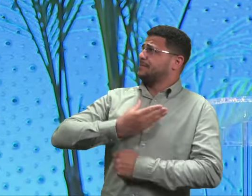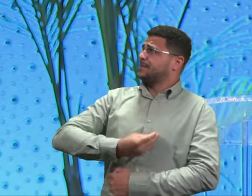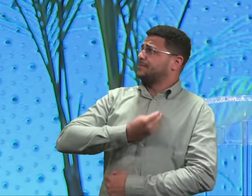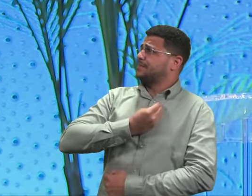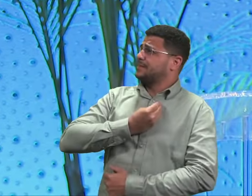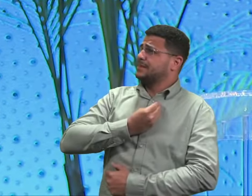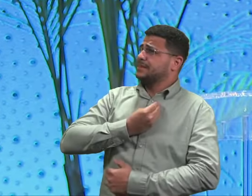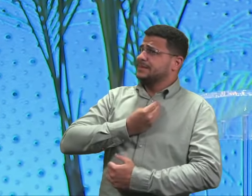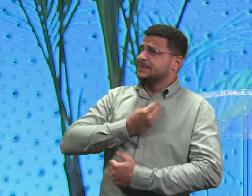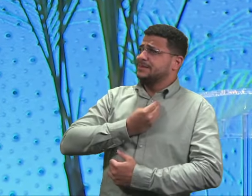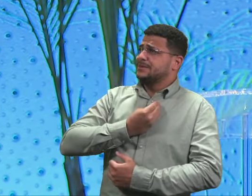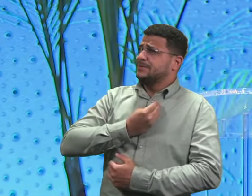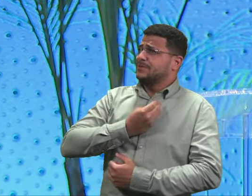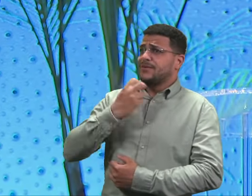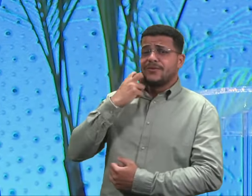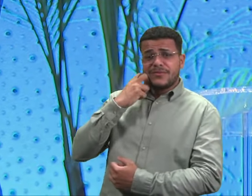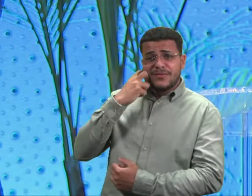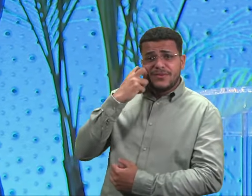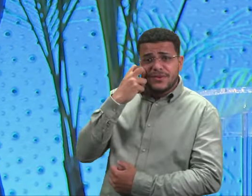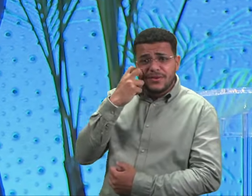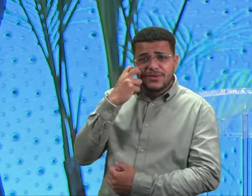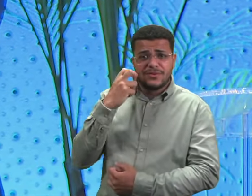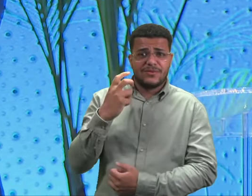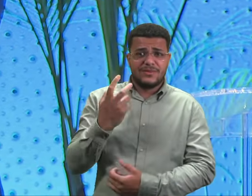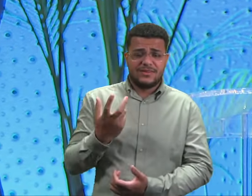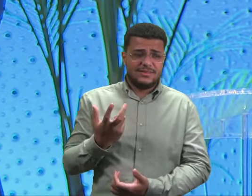com vergonha de dar testemunho da minha fé.